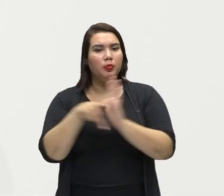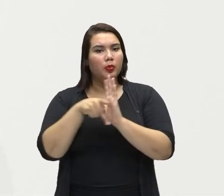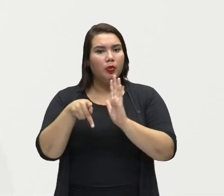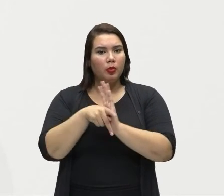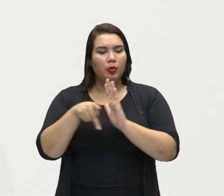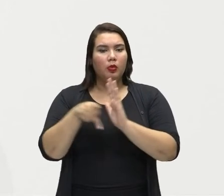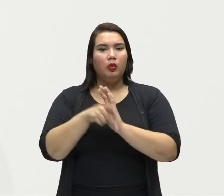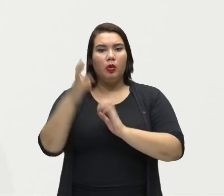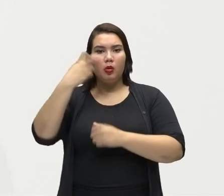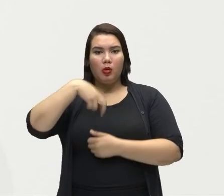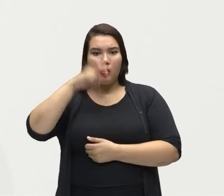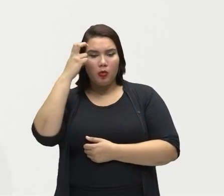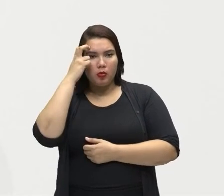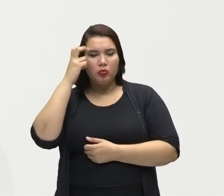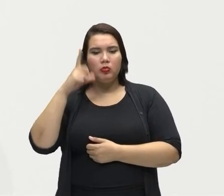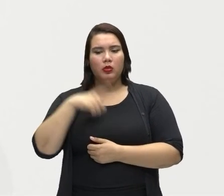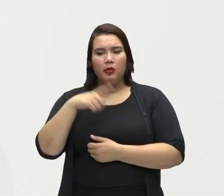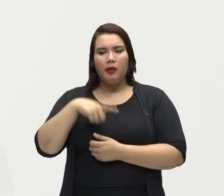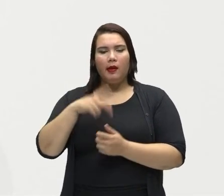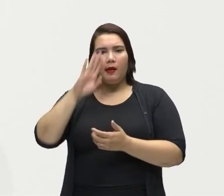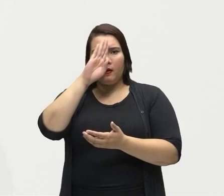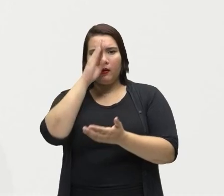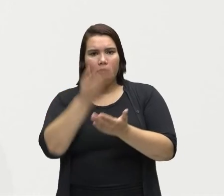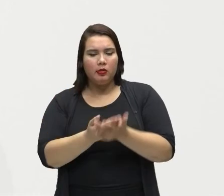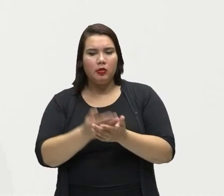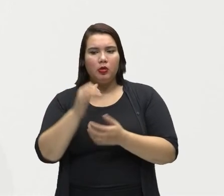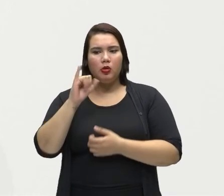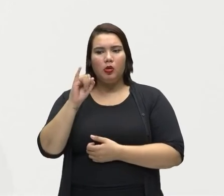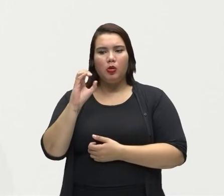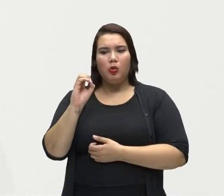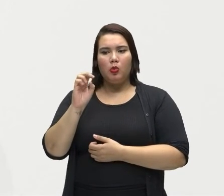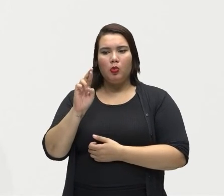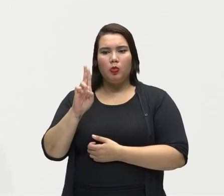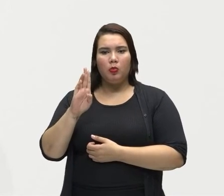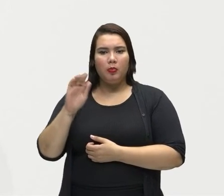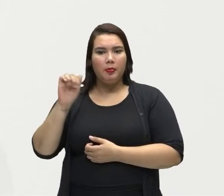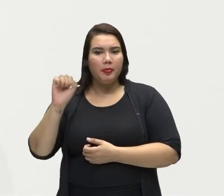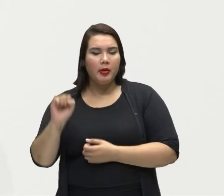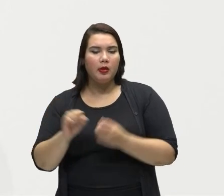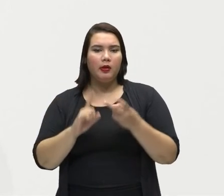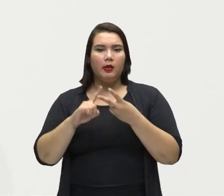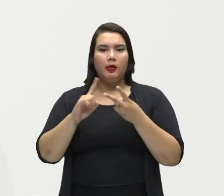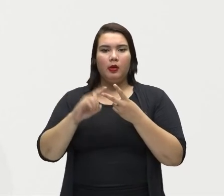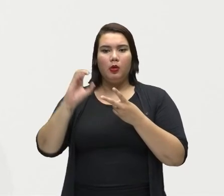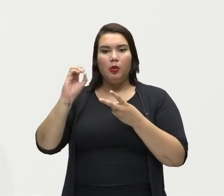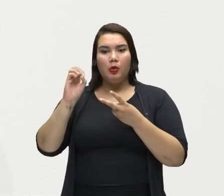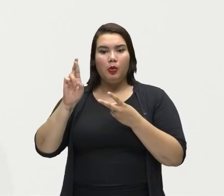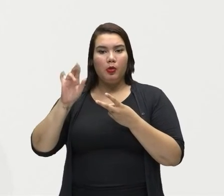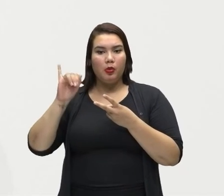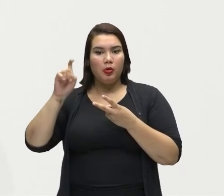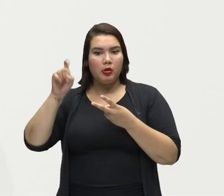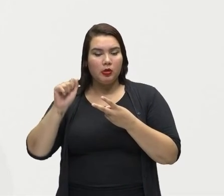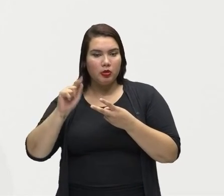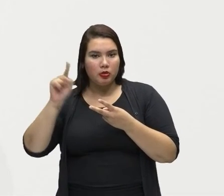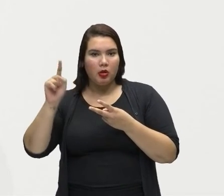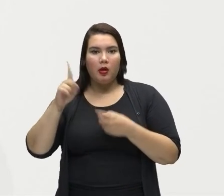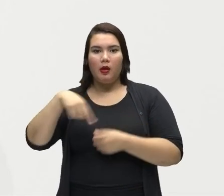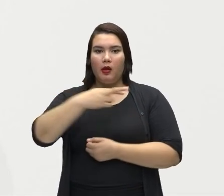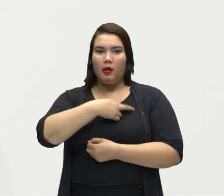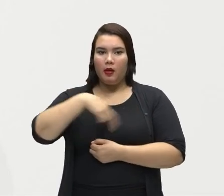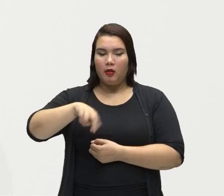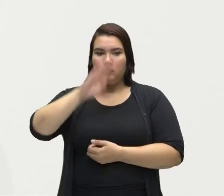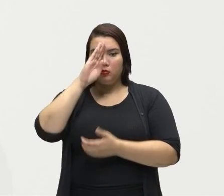da cultura iorubá, dos valores, dos orixás, dos povos iorubás, mas é uma religião que surge